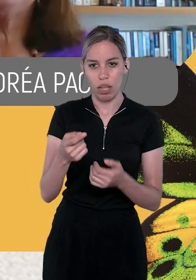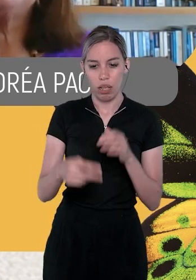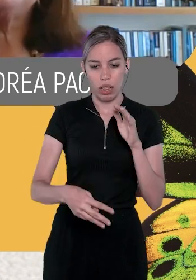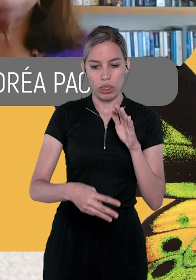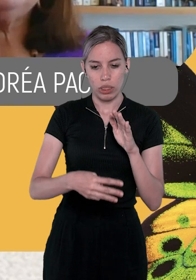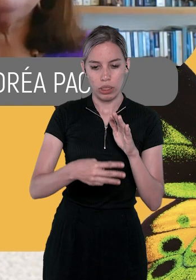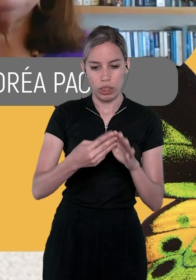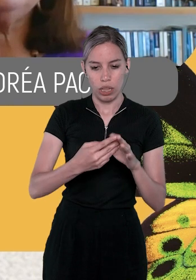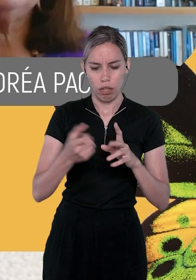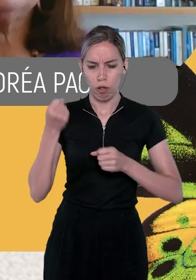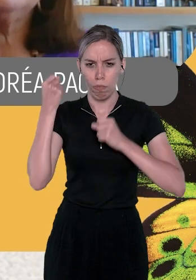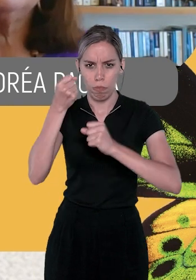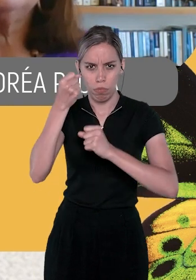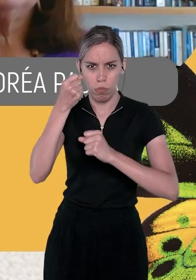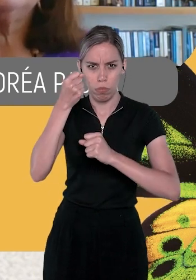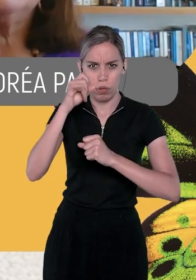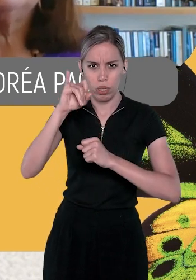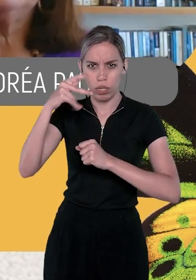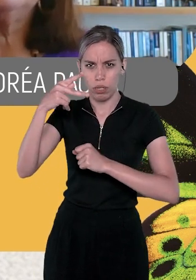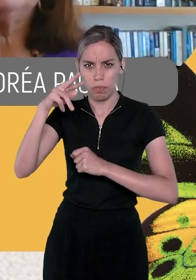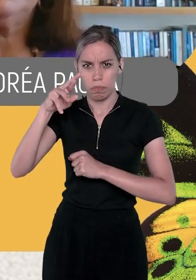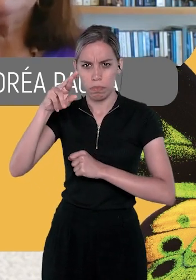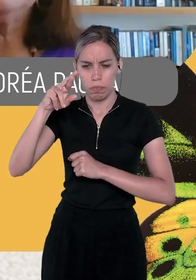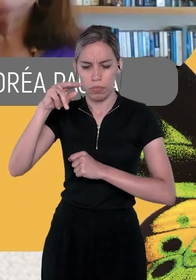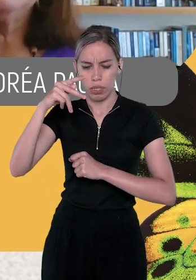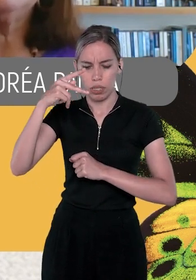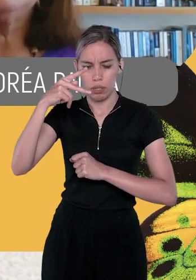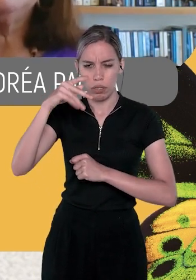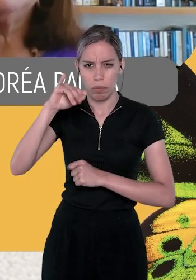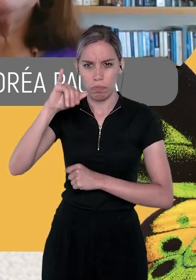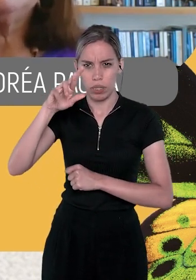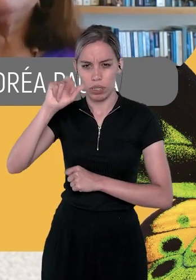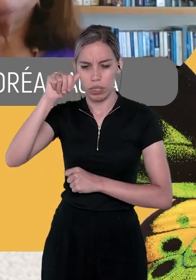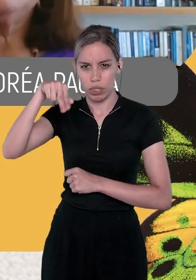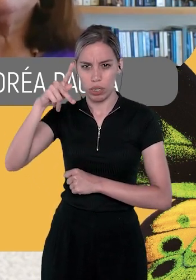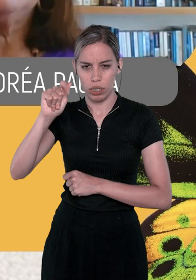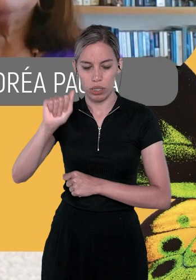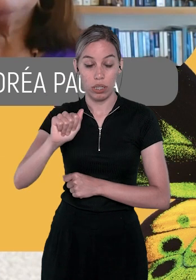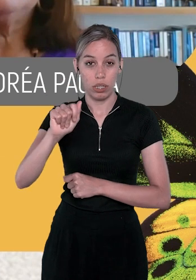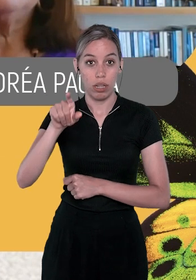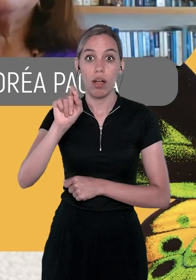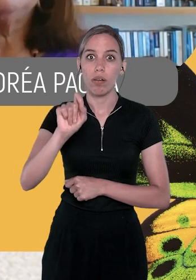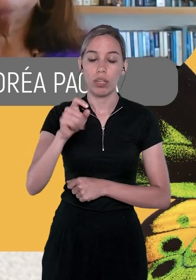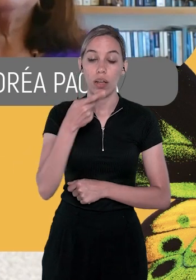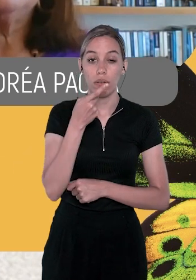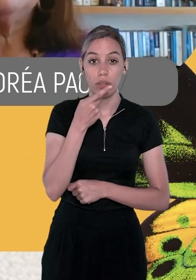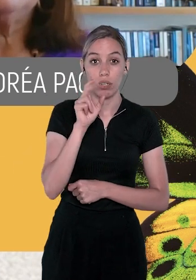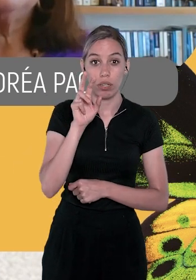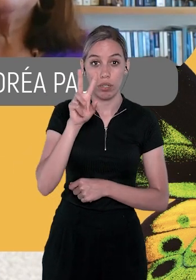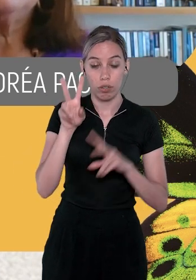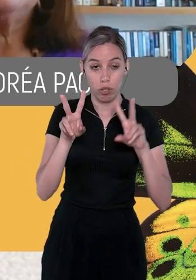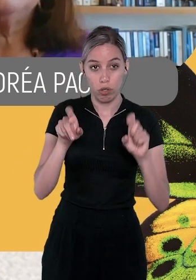falo exatamente sobre isso, como é que se formou, como é que se formaram esses dois pilares da sociabilidade